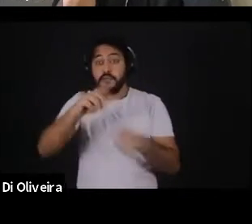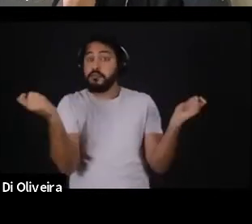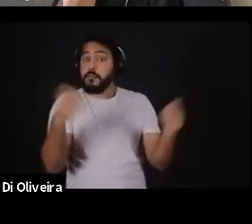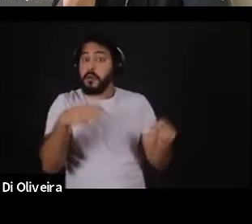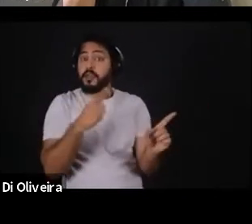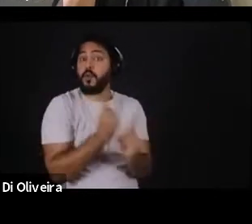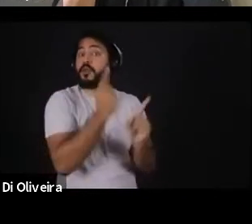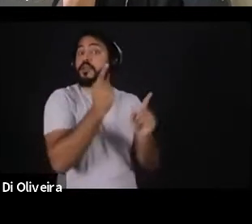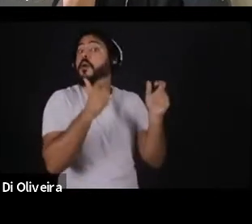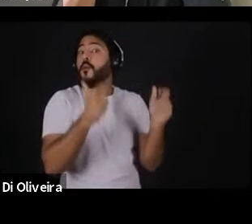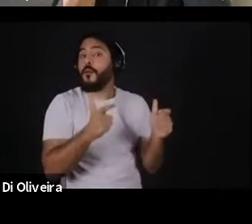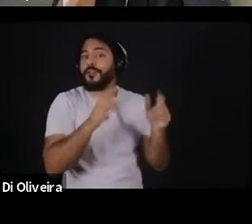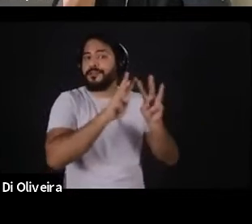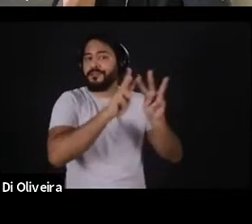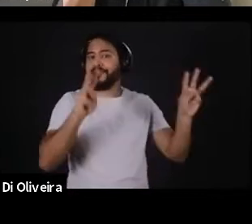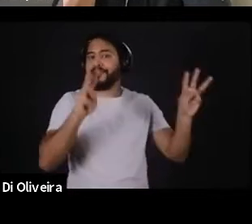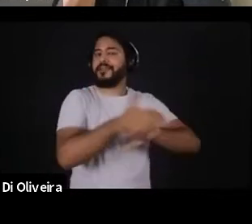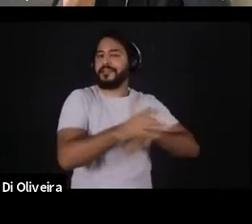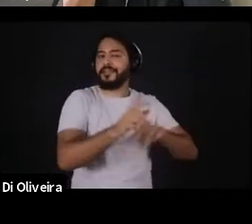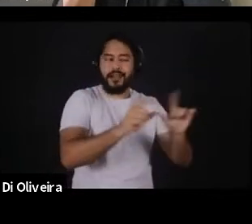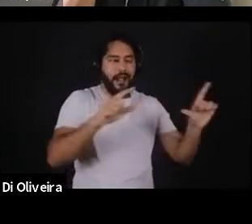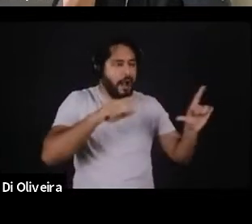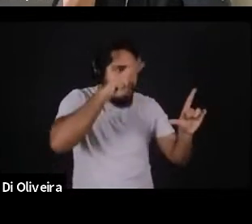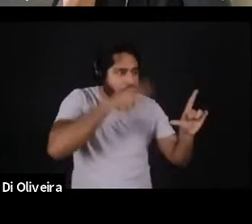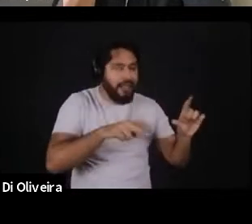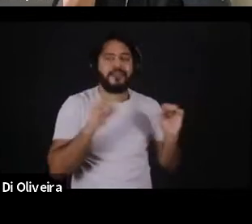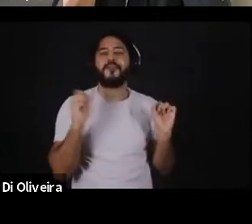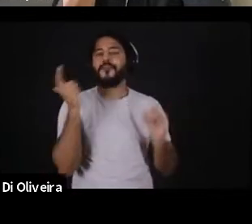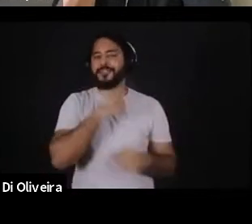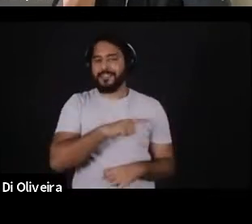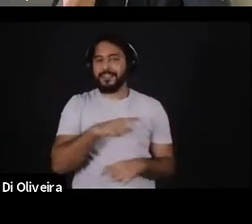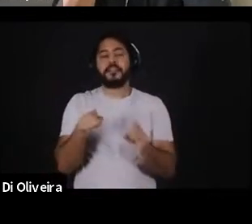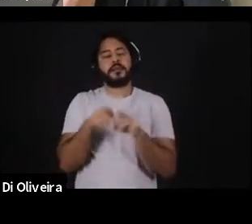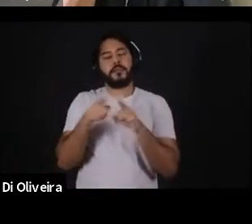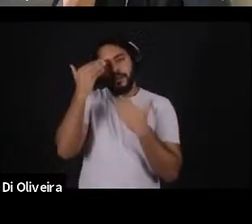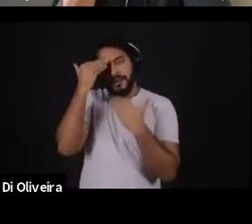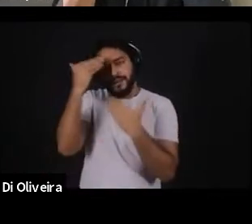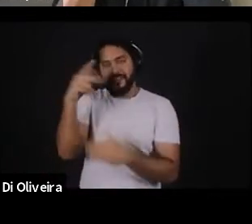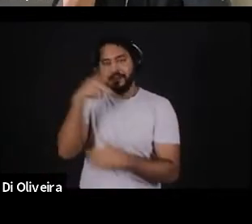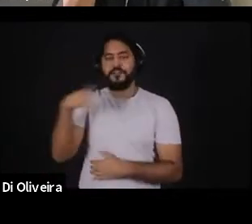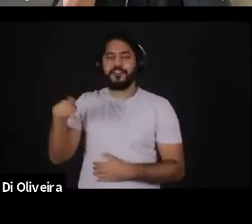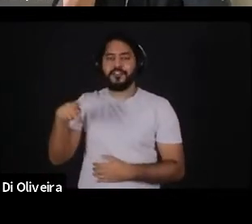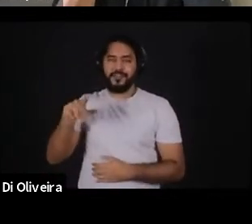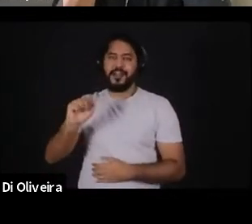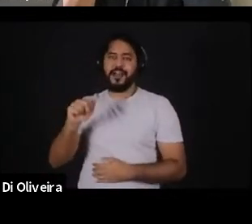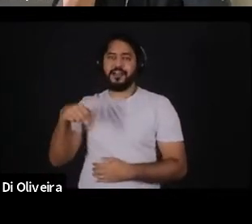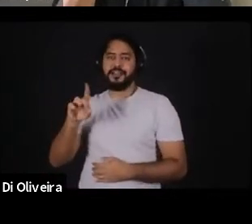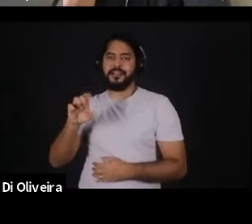apresentação. E, por último, agradecer muito, claro, ao professor André Lepec, que nos recebeu.